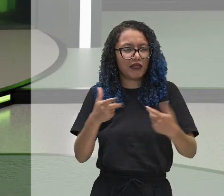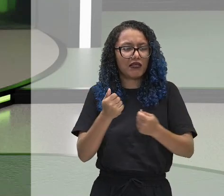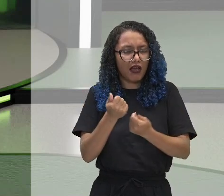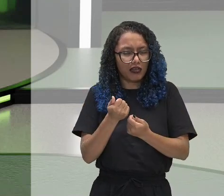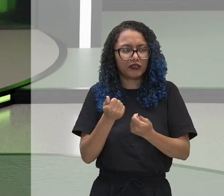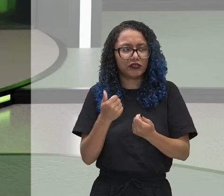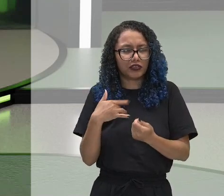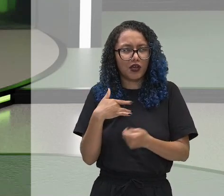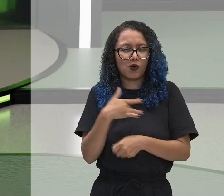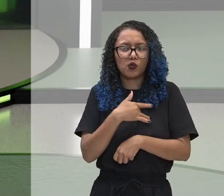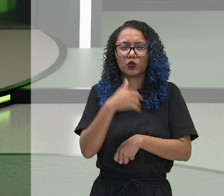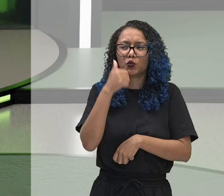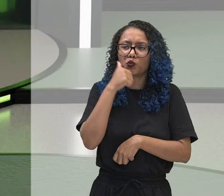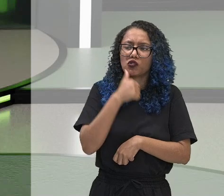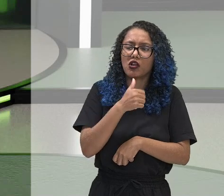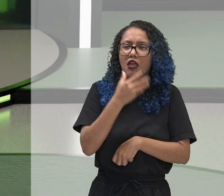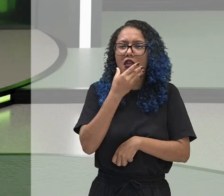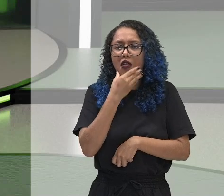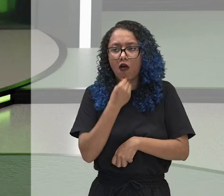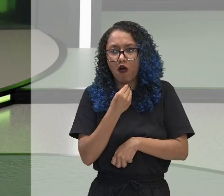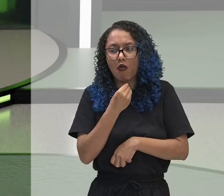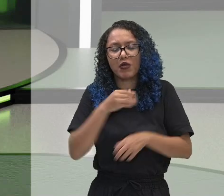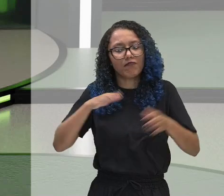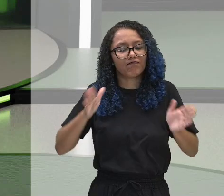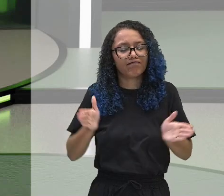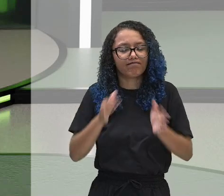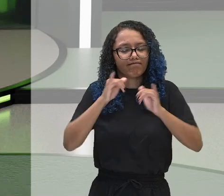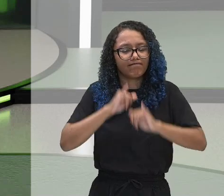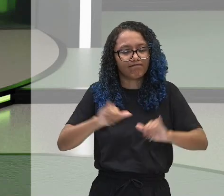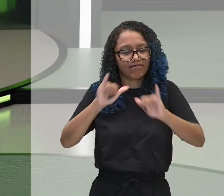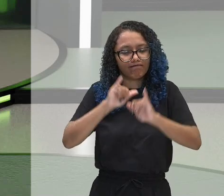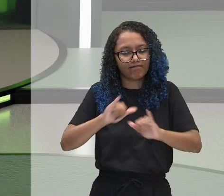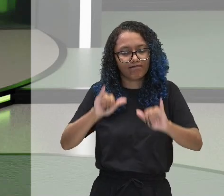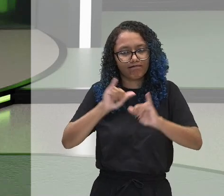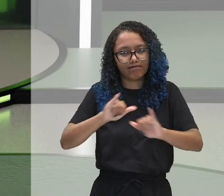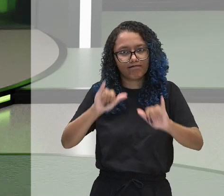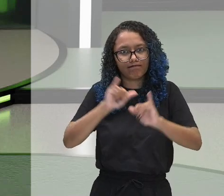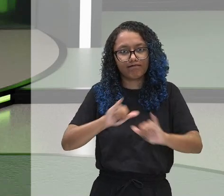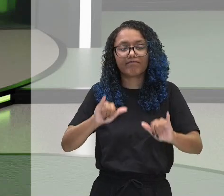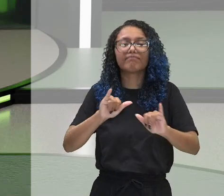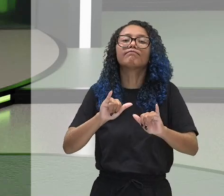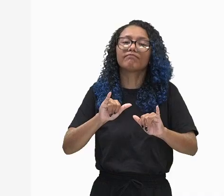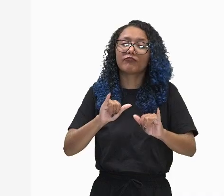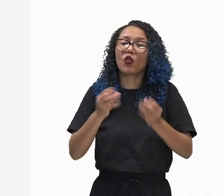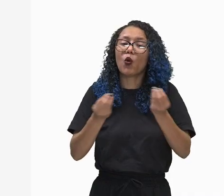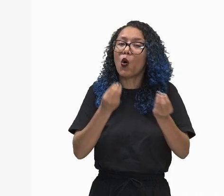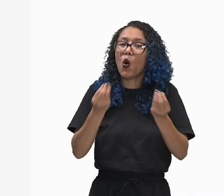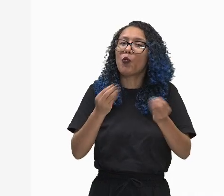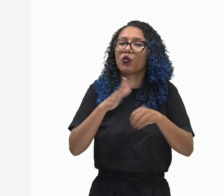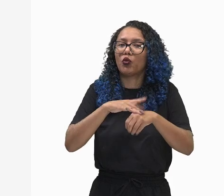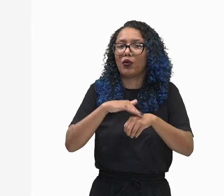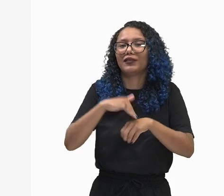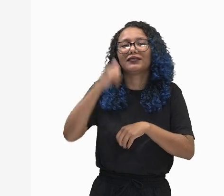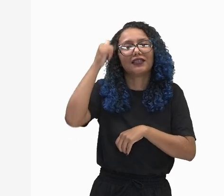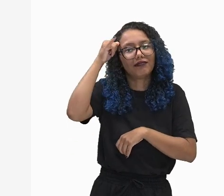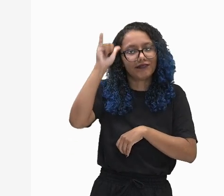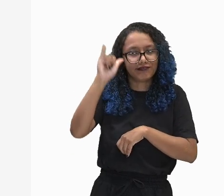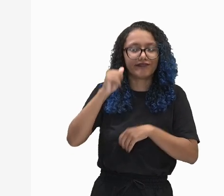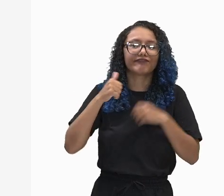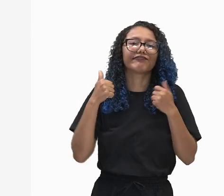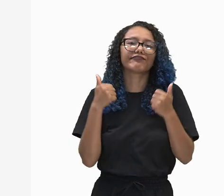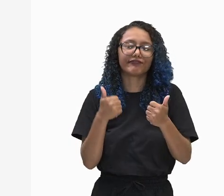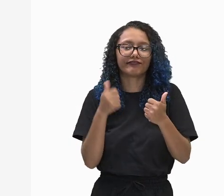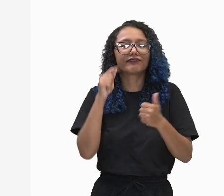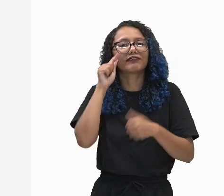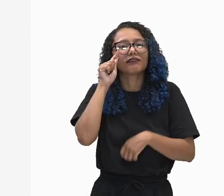do homem também, fazem a conscientização das ISTs. Agora, vem